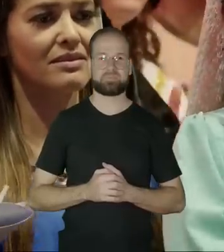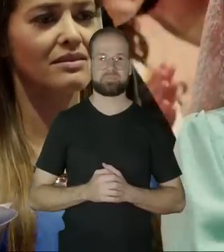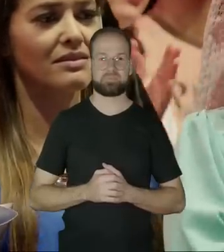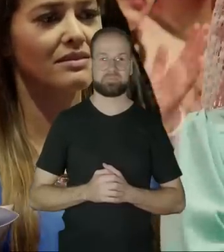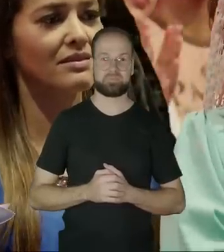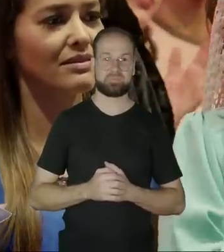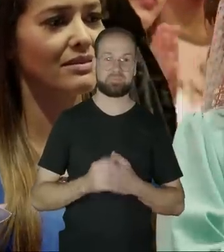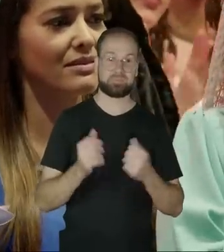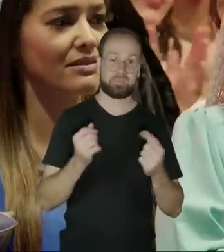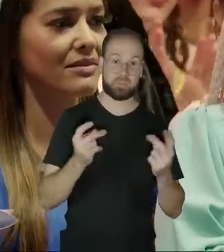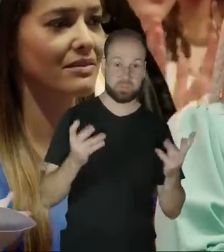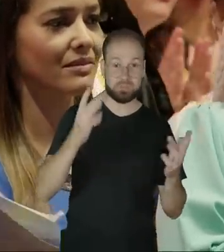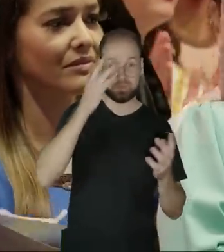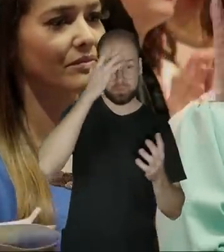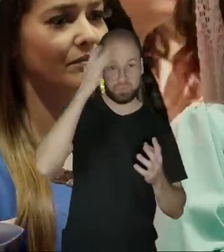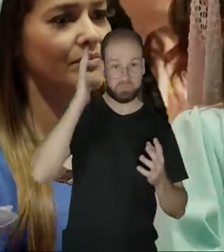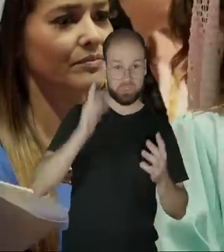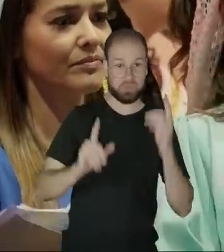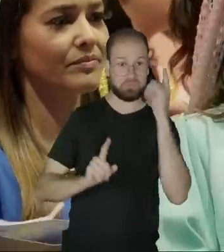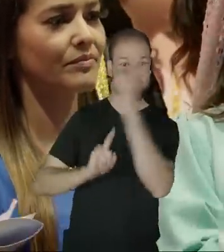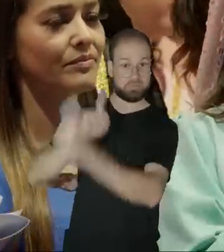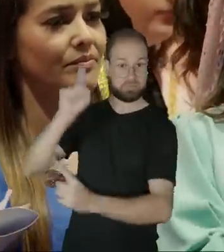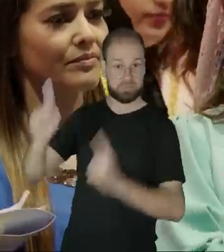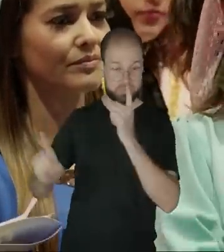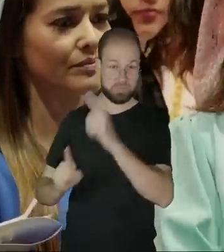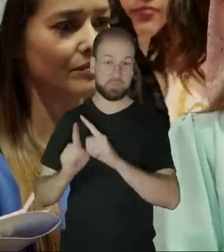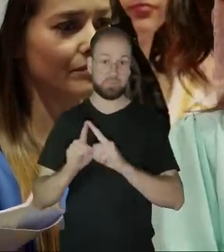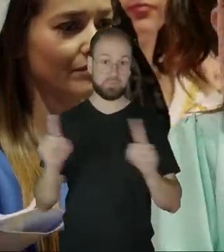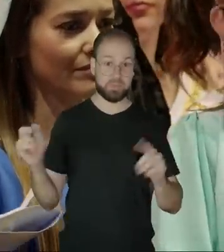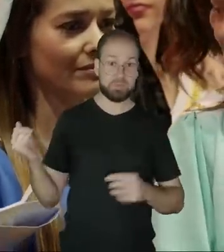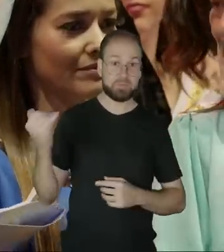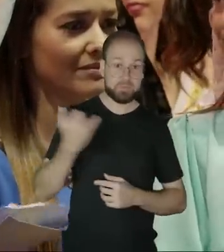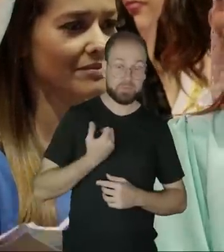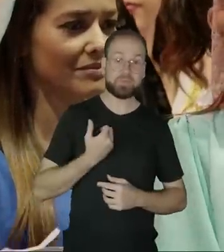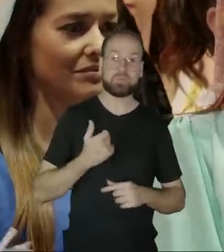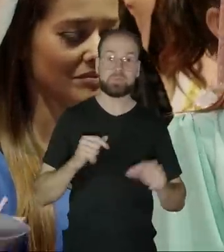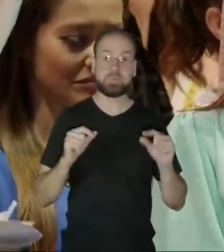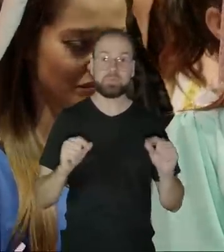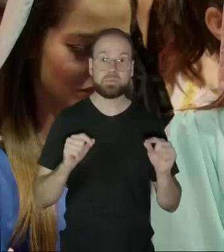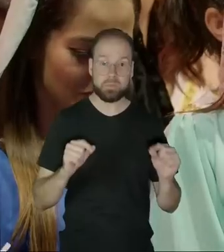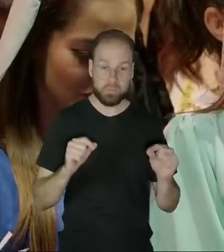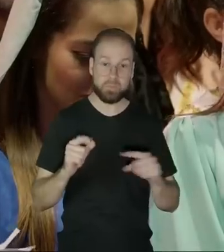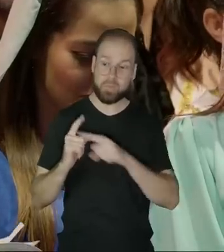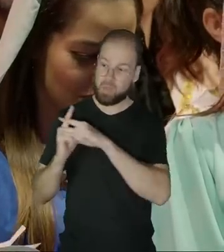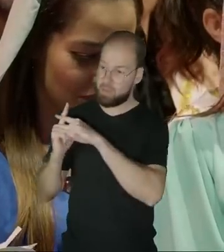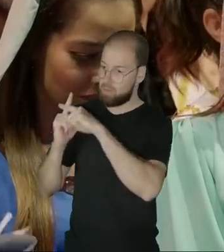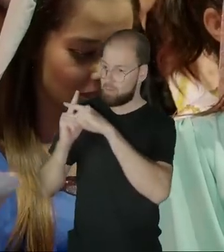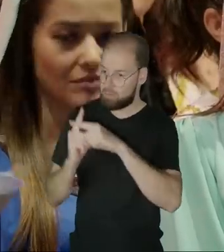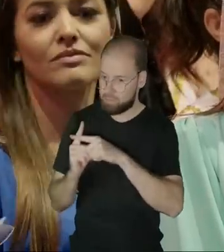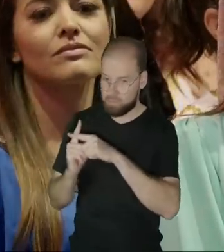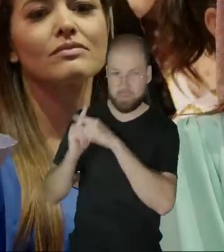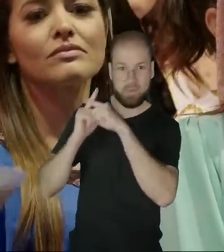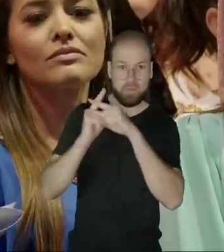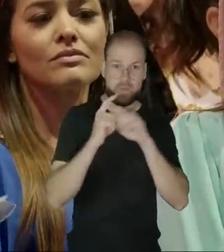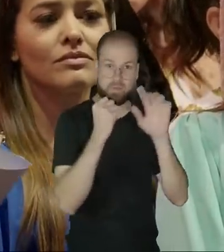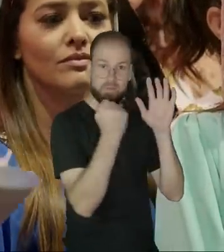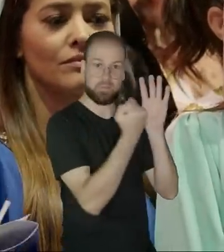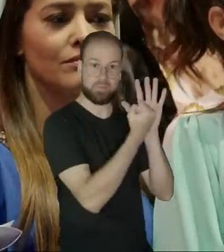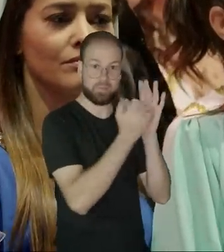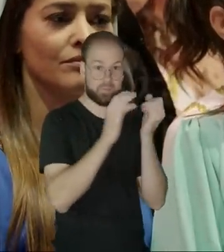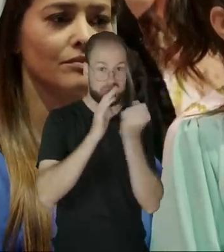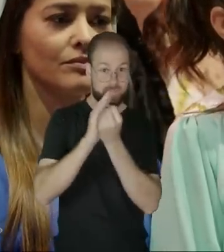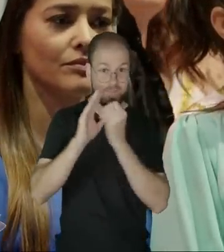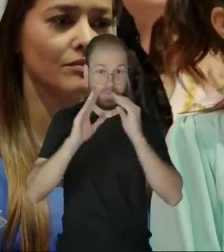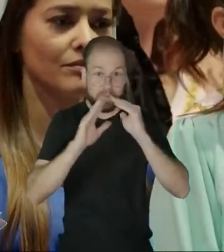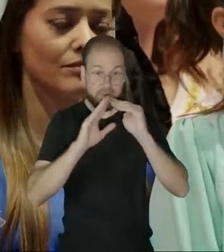Algumas pessoas já saíram, mas acabaram de me dizer agora numa publicação que a paixão de Cristo da paróquia Nossa